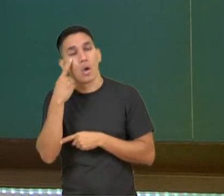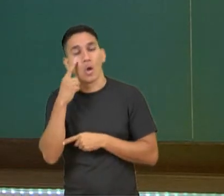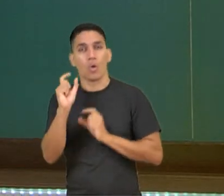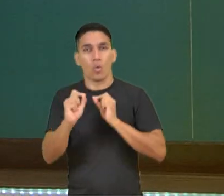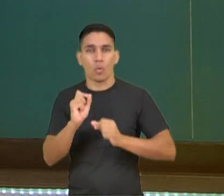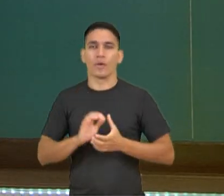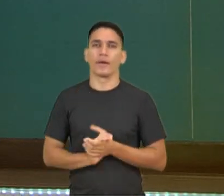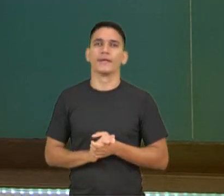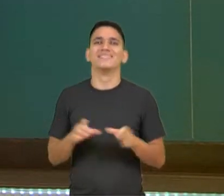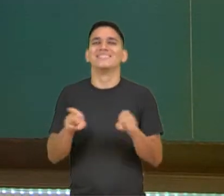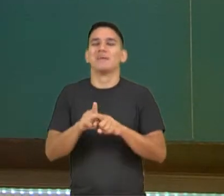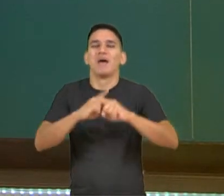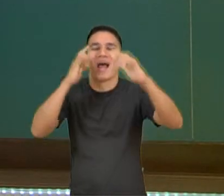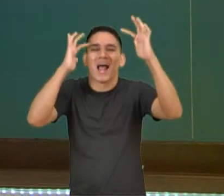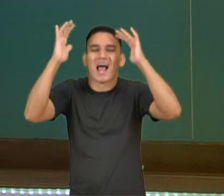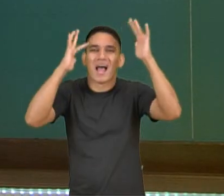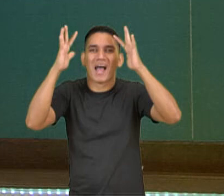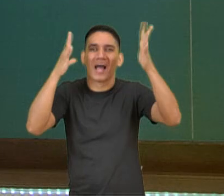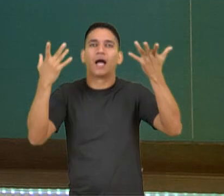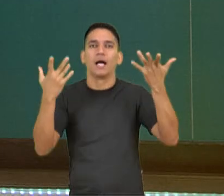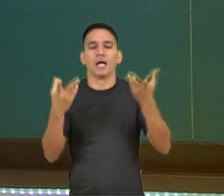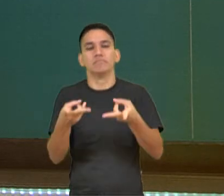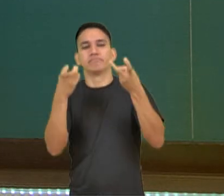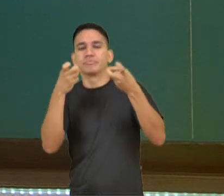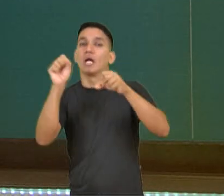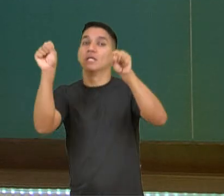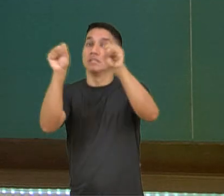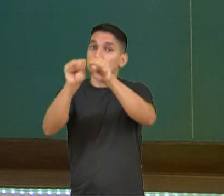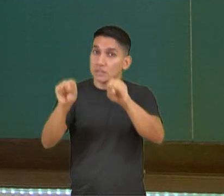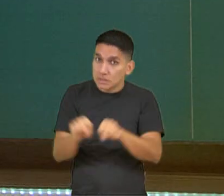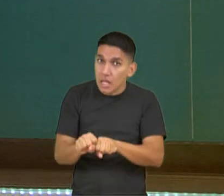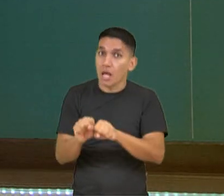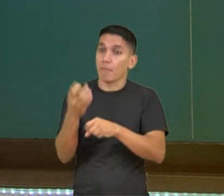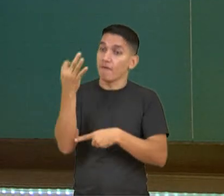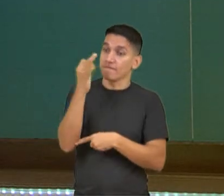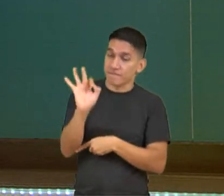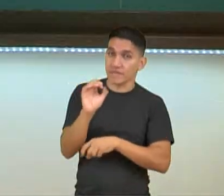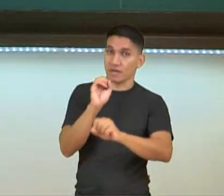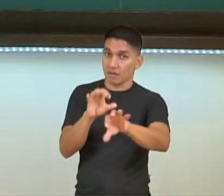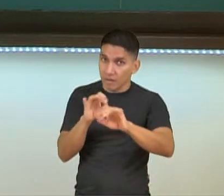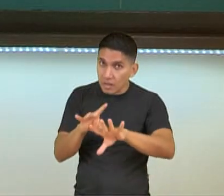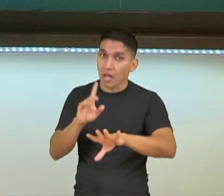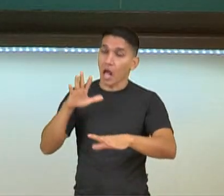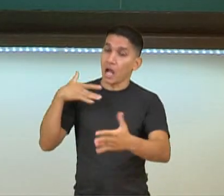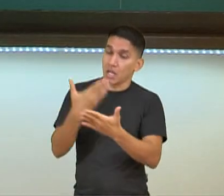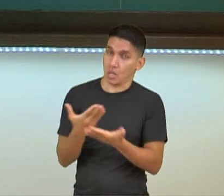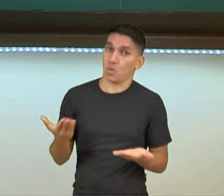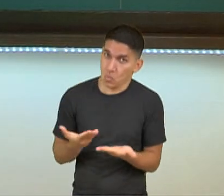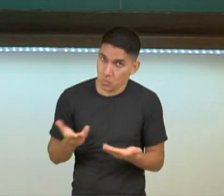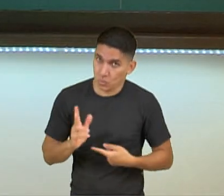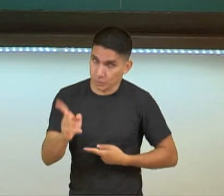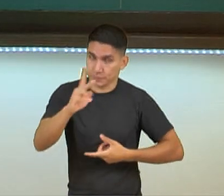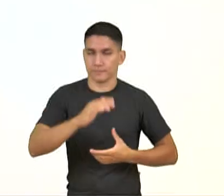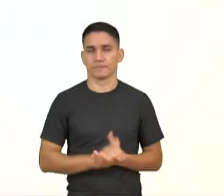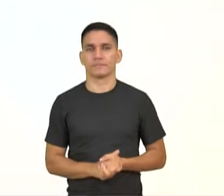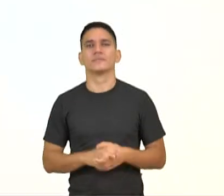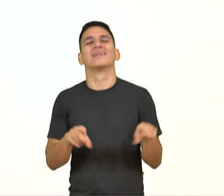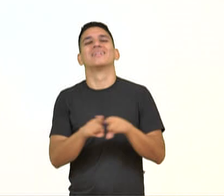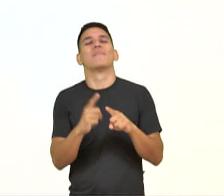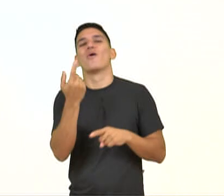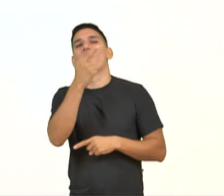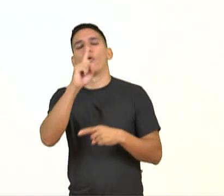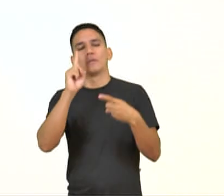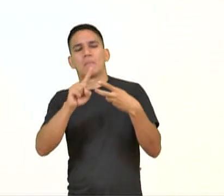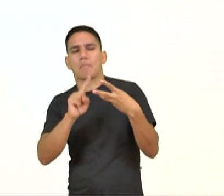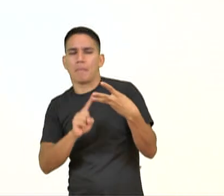se pensar e analisar o sistema educacional francês nos dias atuais. Também, dentre outras medidas,